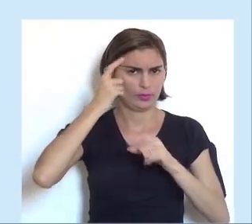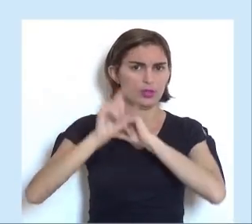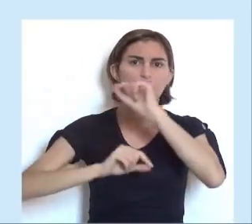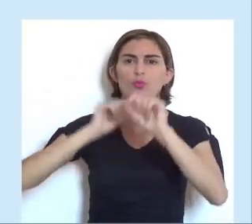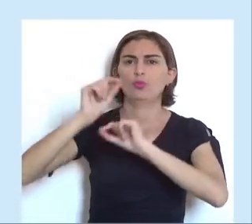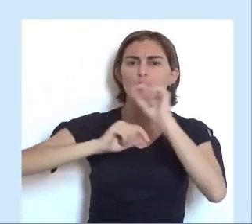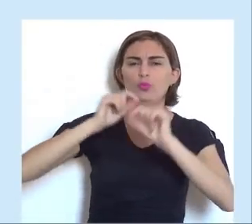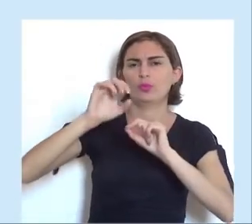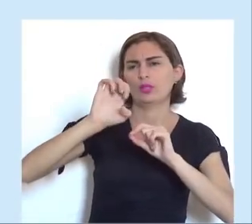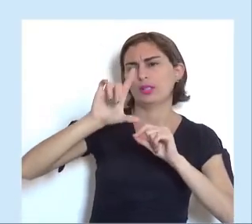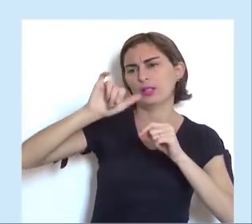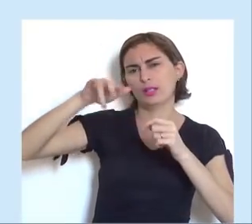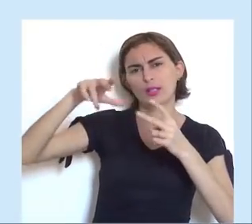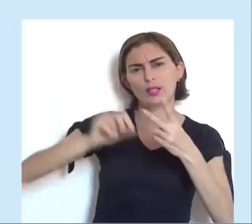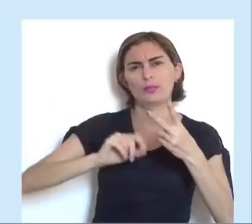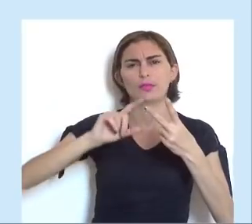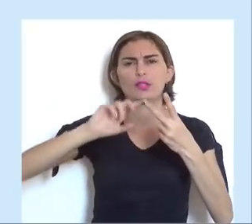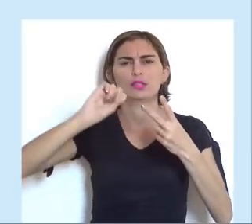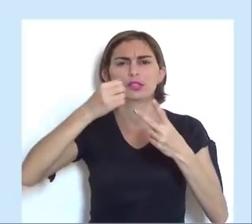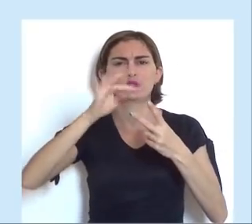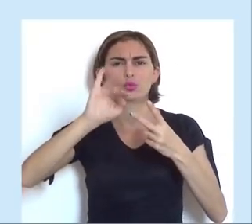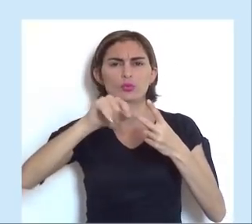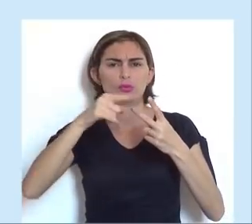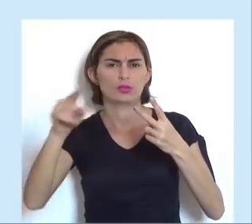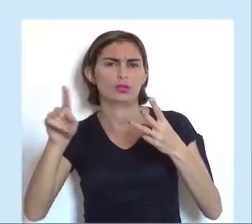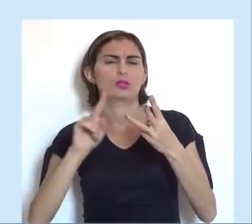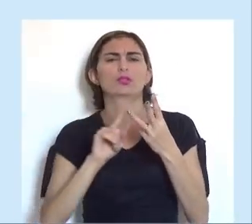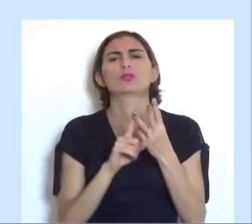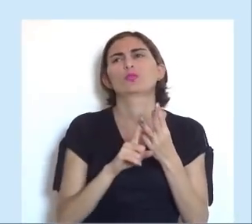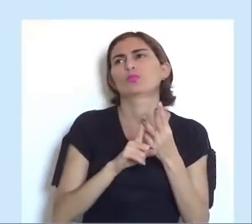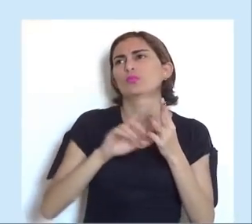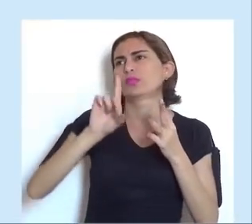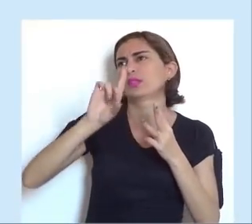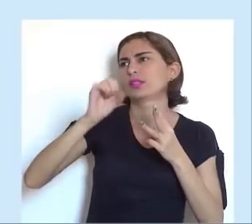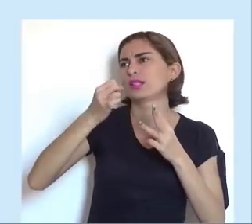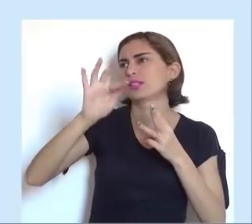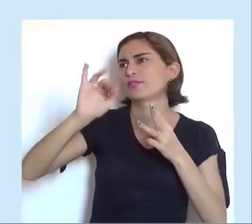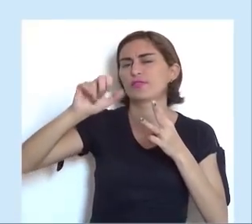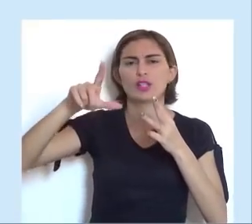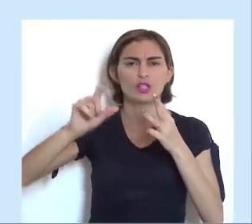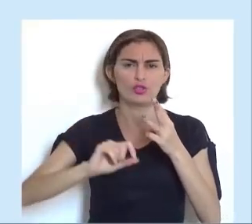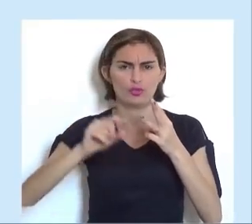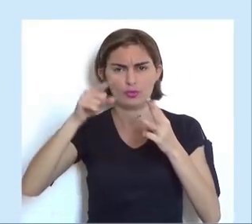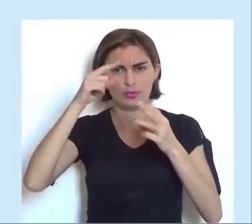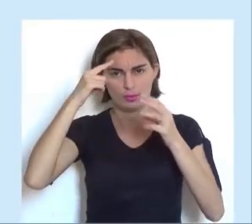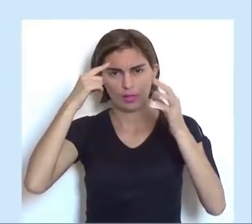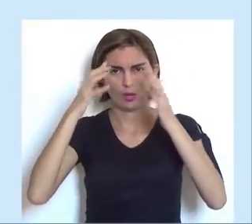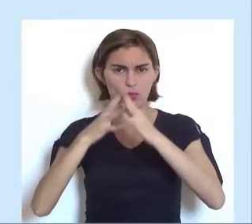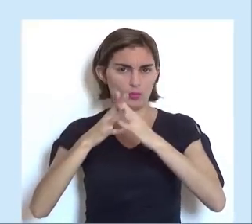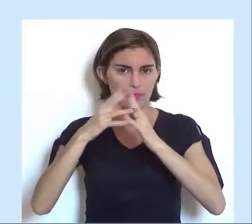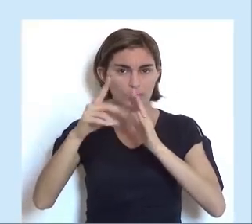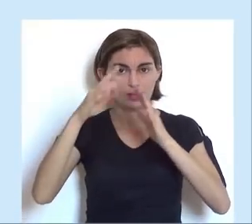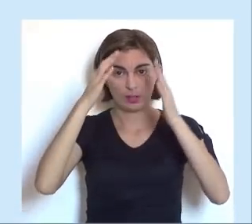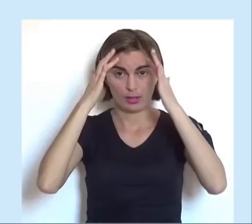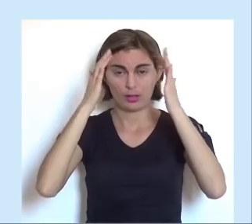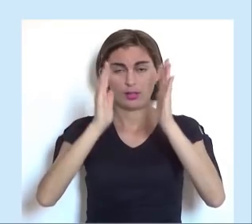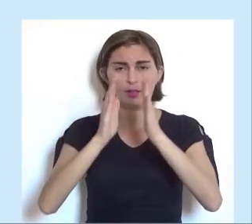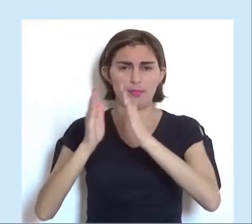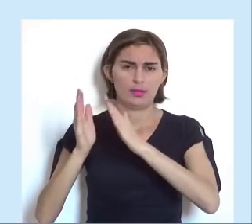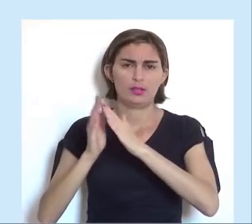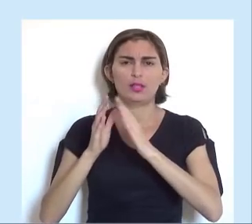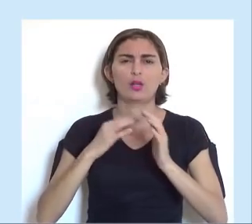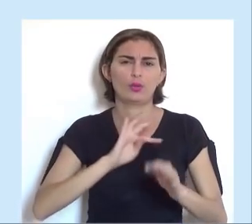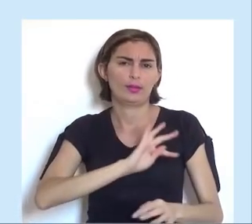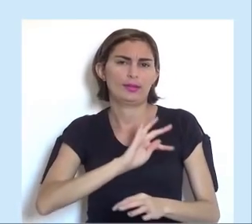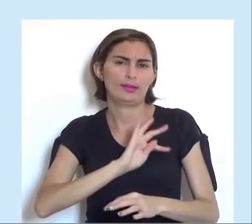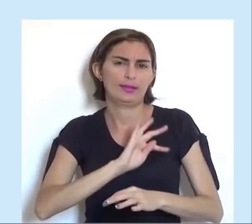dúvida do que é clímax, situação, assim, desfecho, está confuso na sua cabeça? Pois eu trouxe